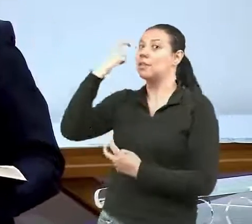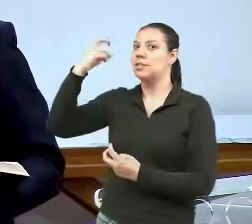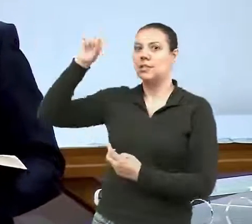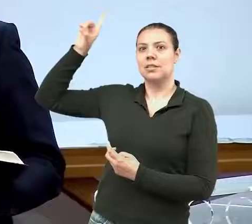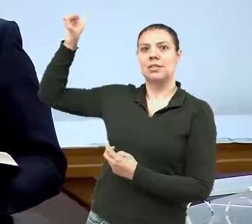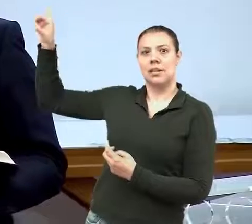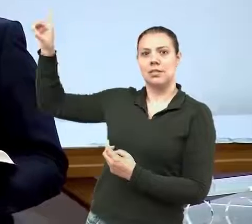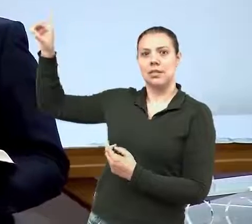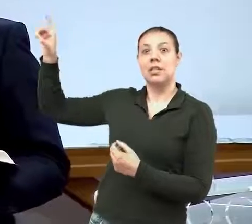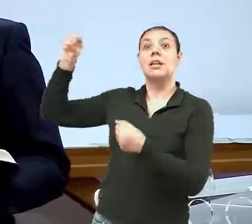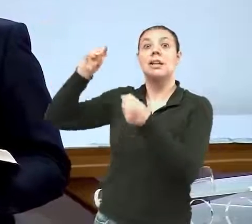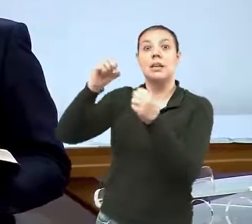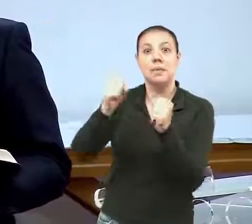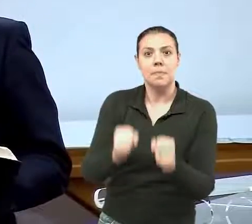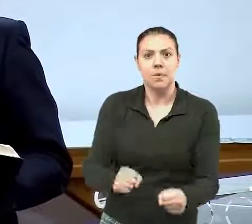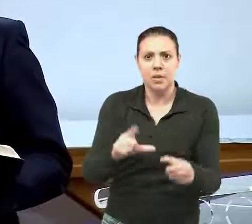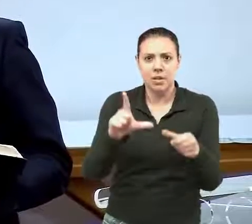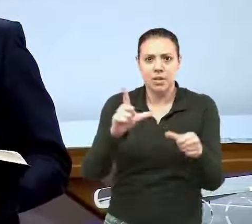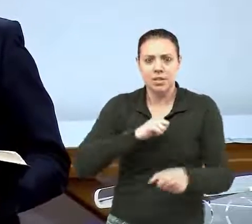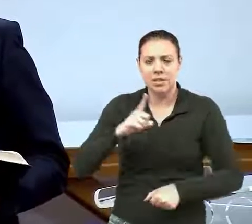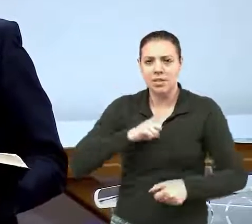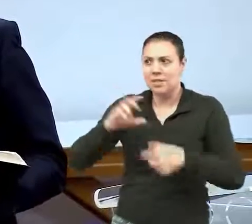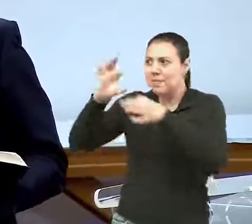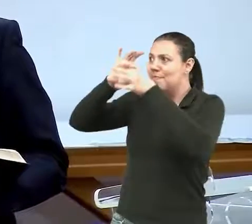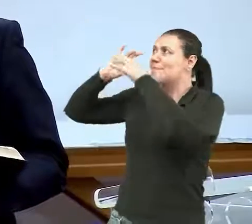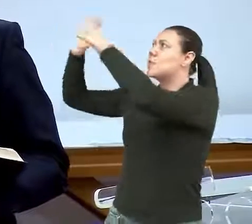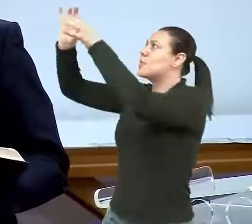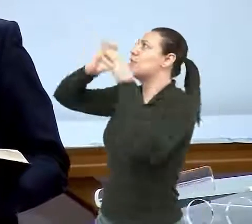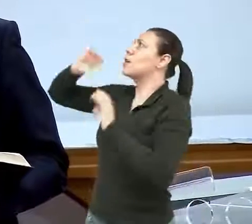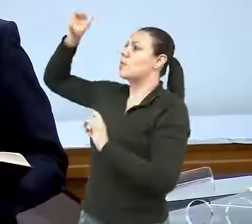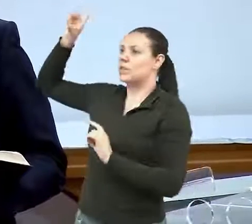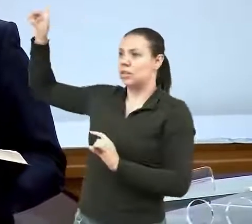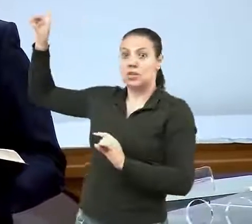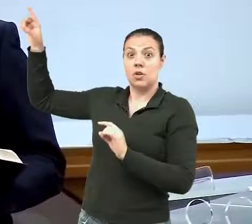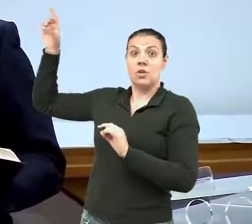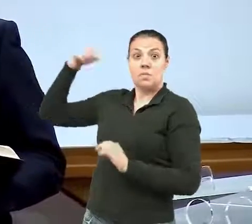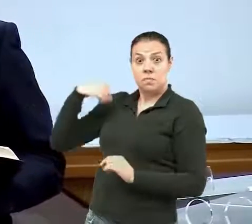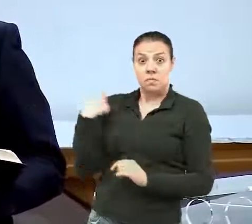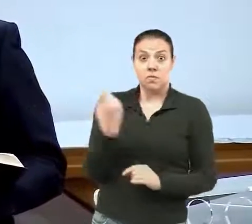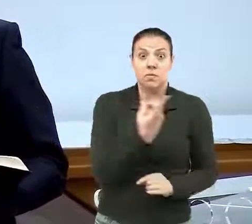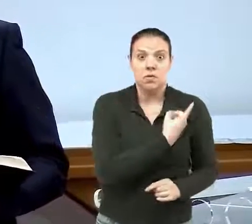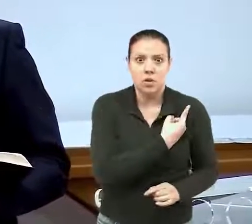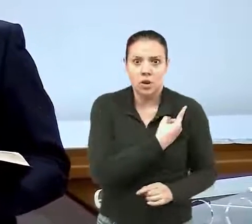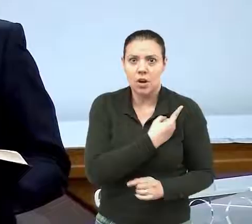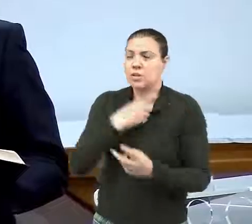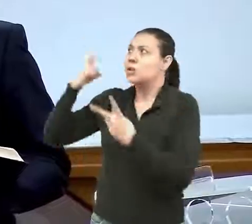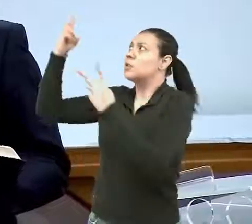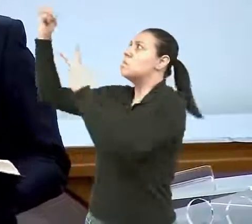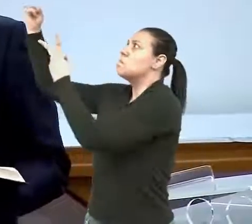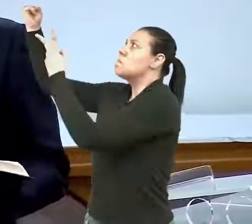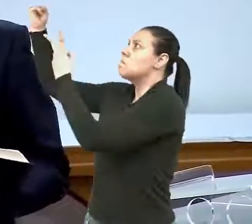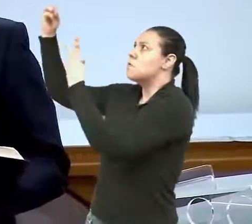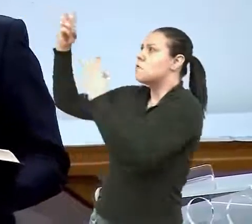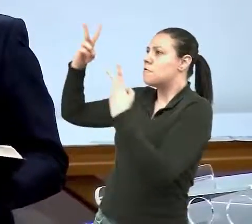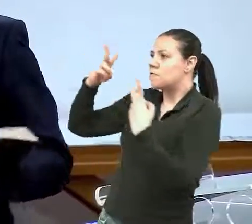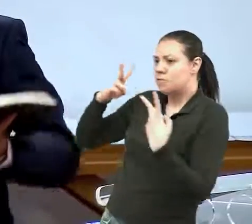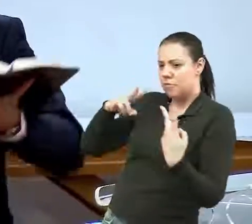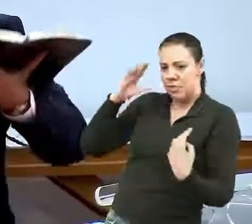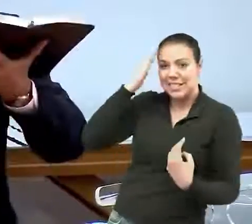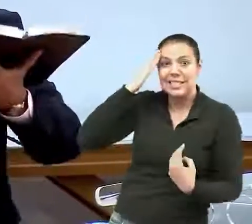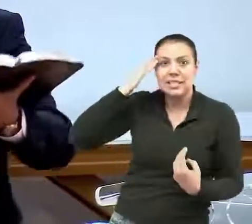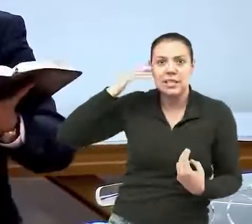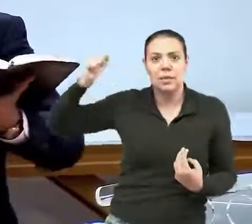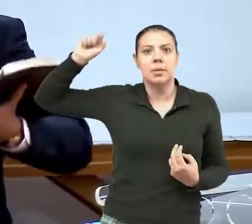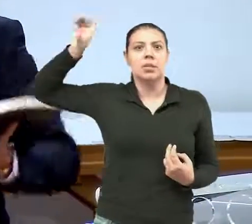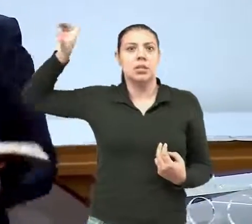se relacionar com Deus, você reflete a grandeza e a sabedoria do Criador, você